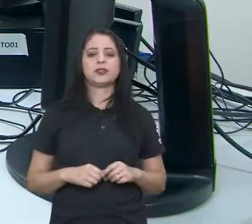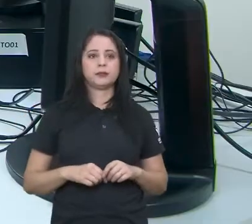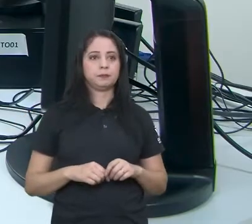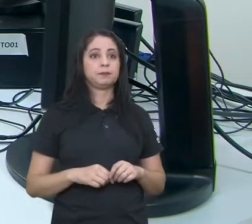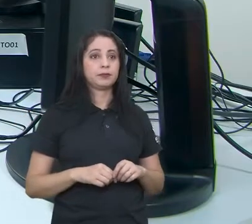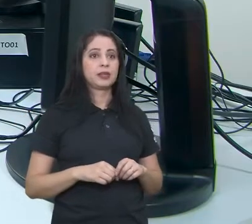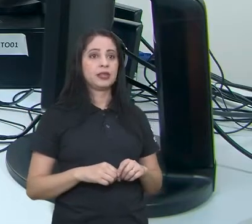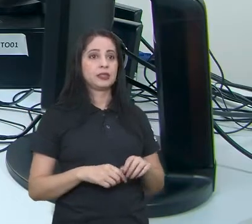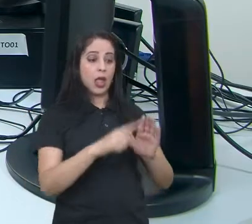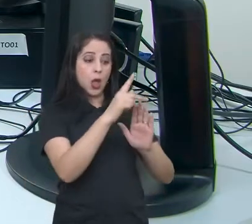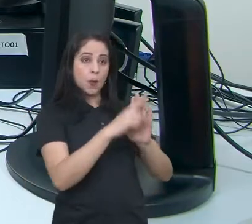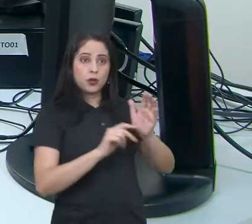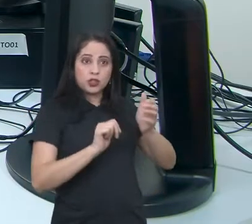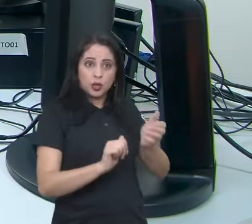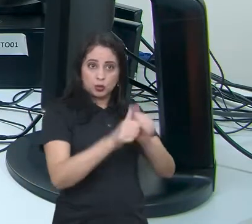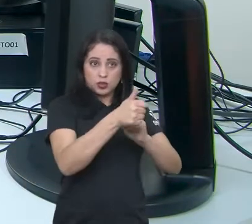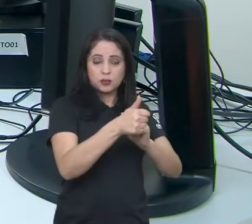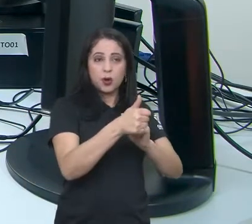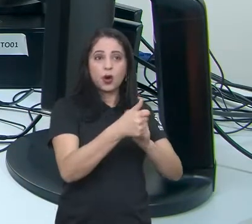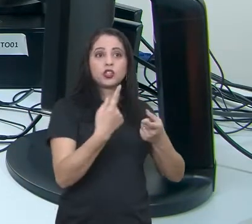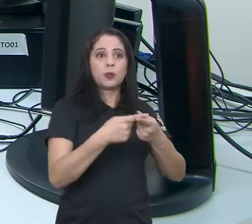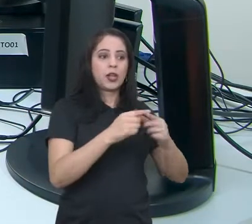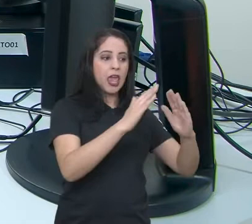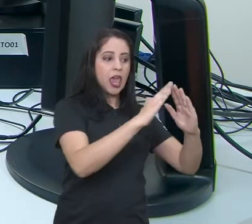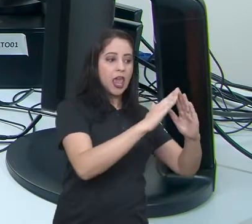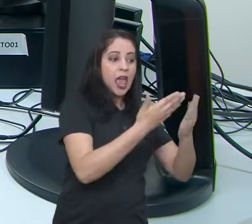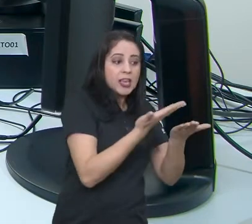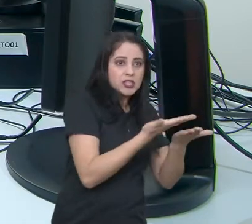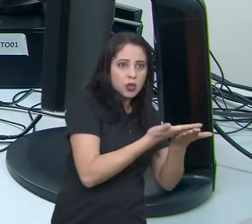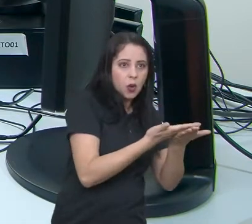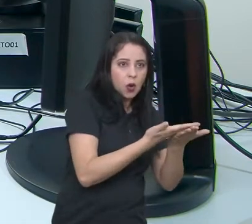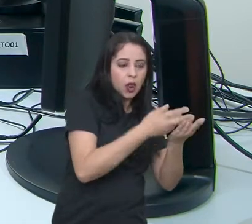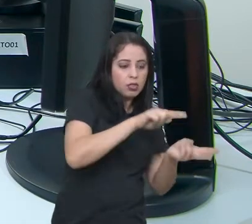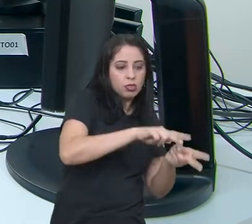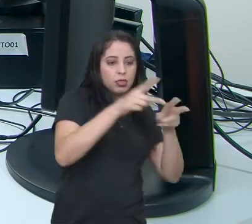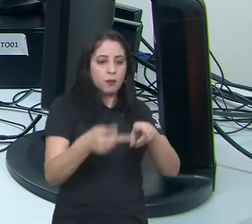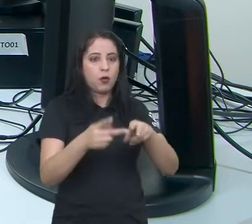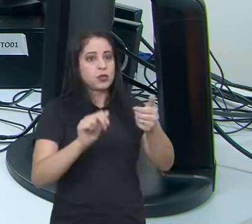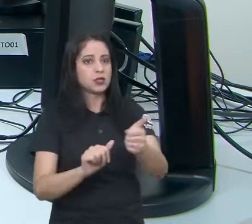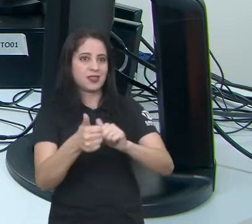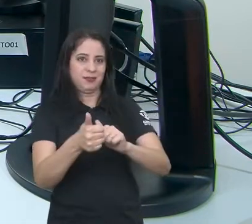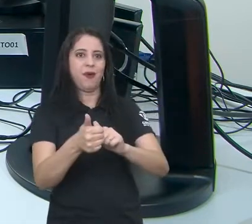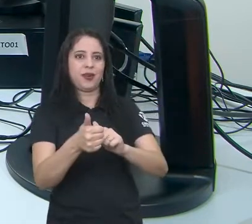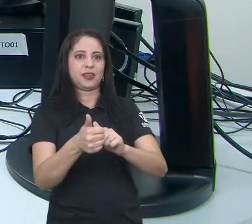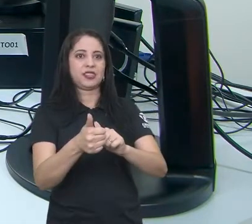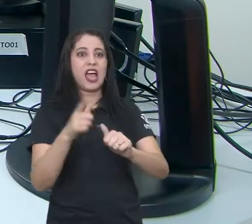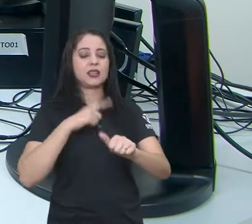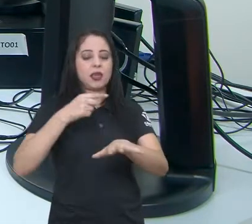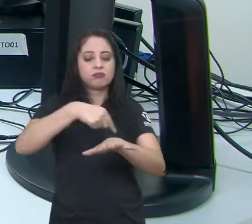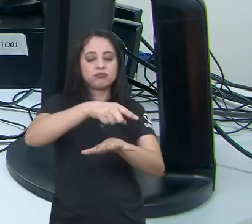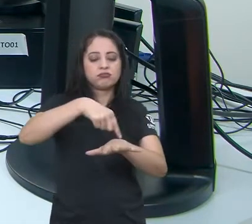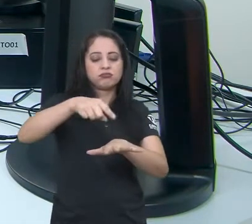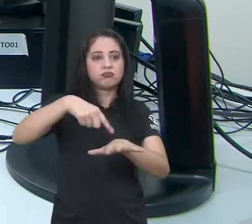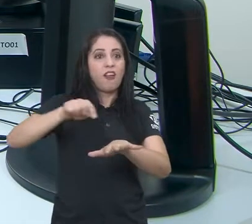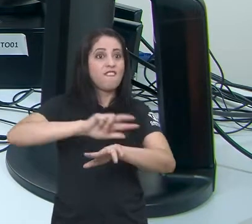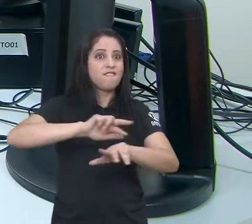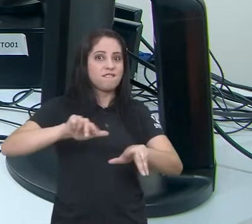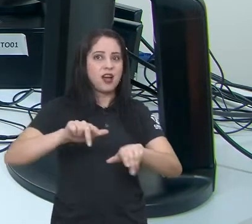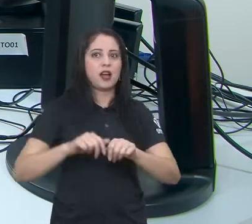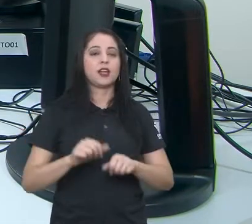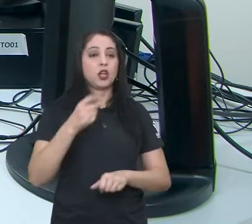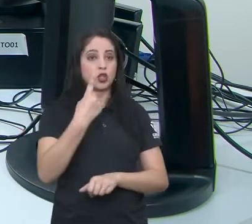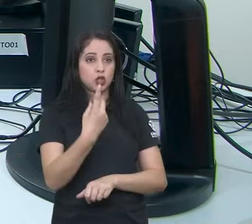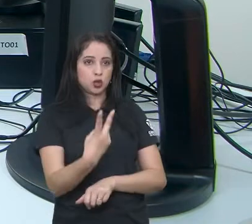projeto esportivo de contraturno, onde os alunos voltam no período contrário e tem mais de 12 modalidades